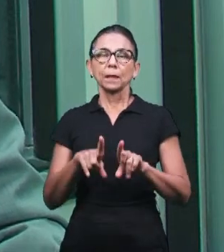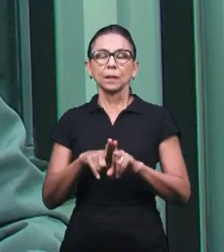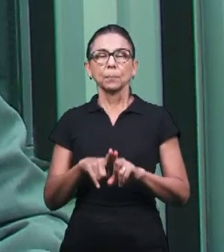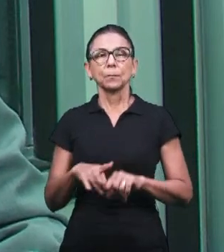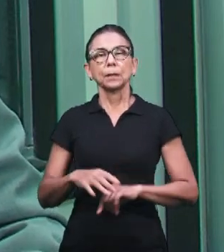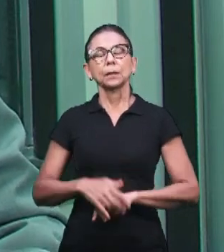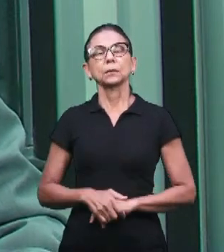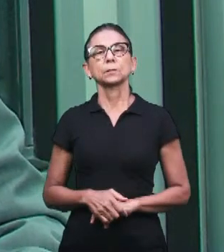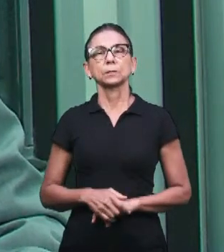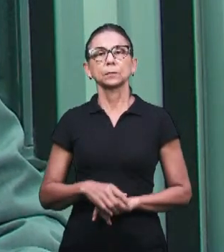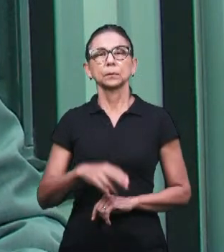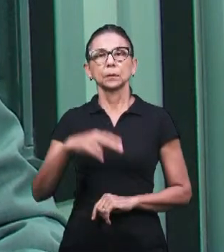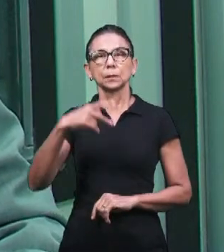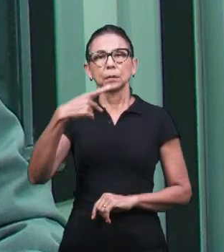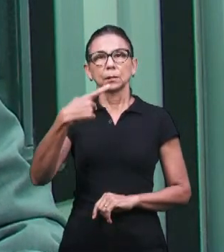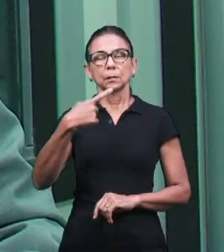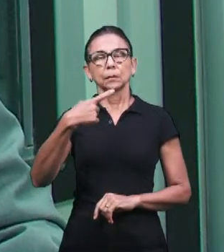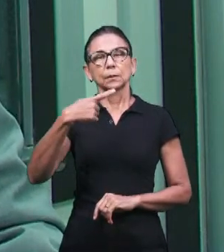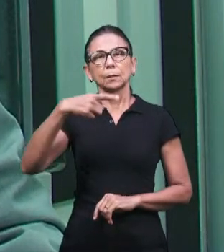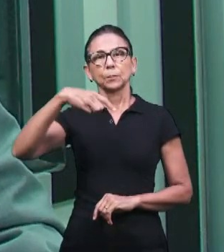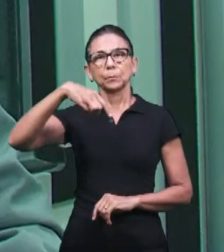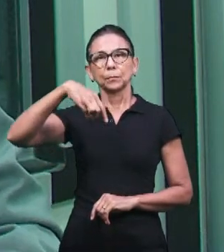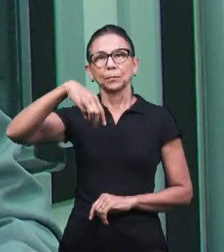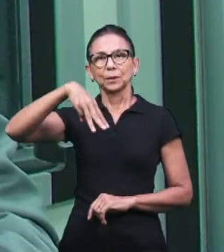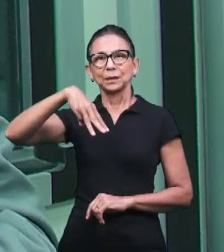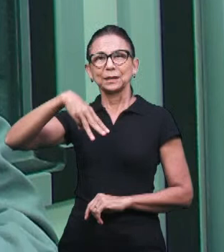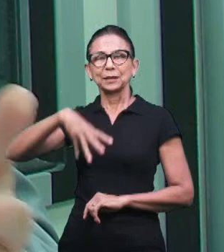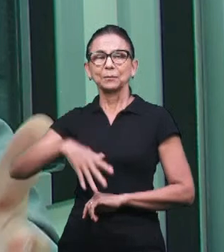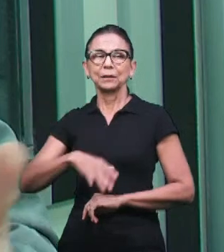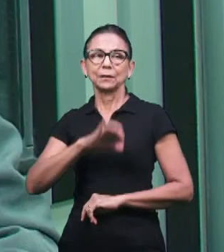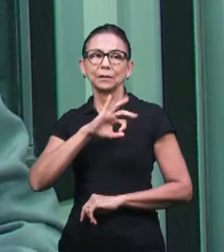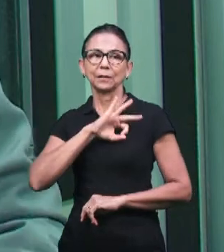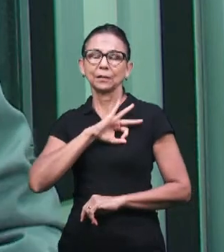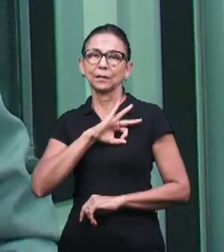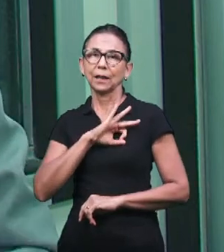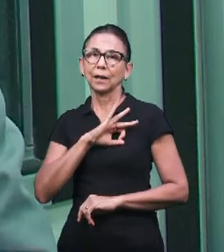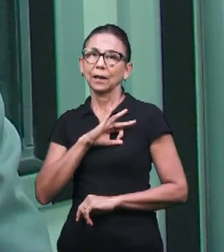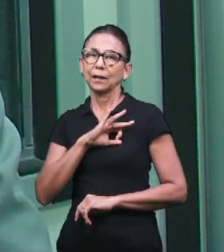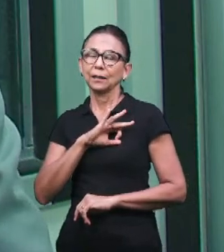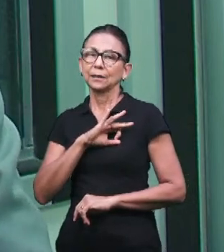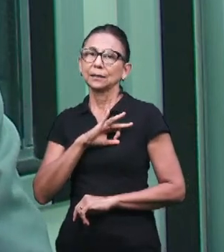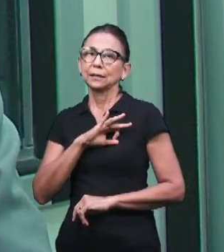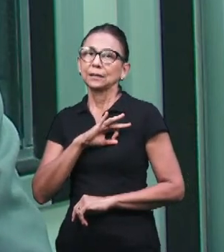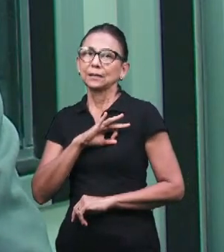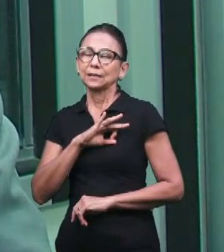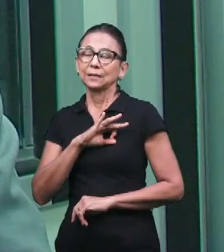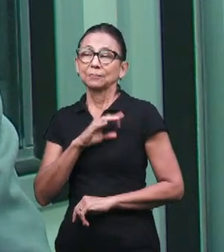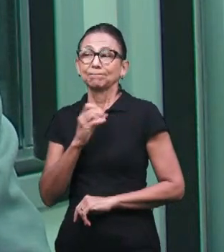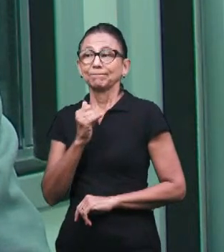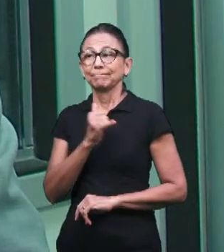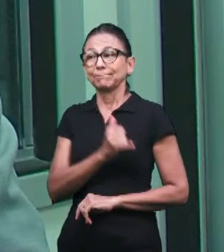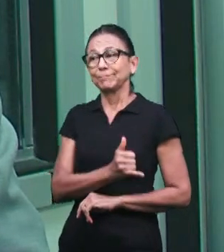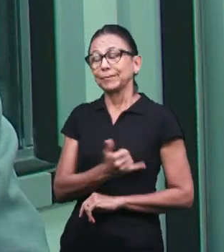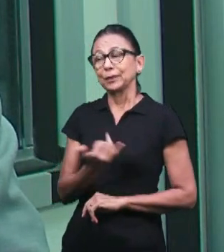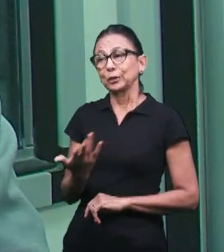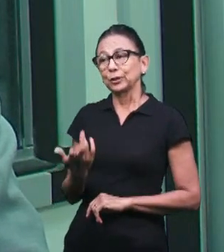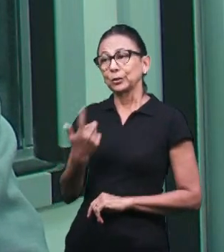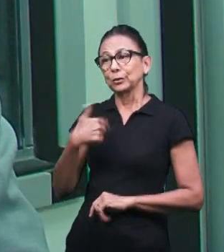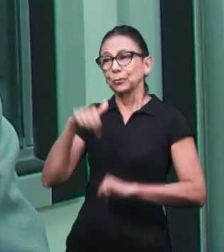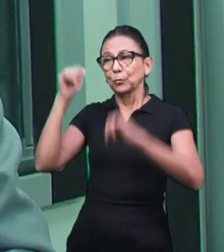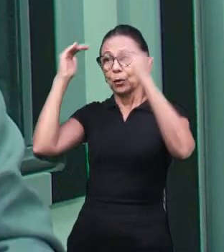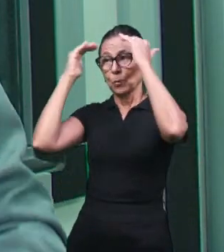Militar, eu olhei para ele, ele olhou para mim e dissemos, não vale outra coisa senão obedecer, vale mais obedecer